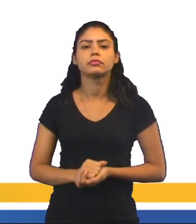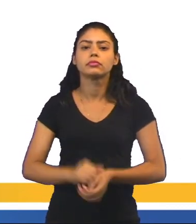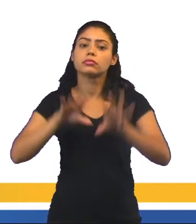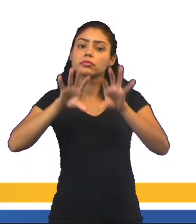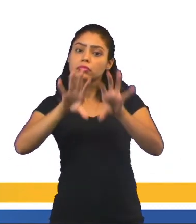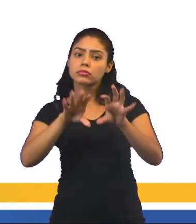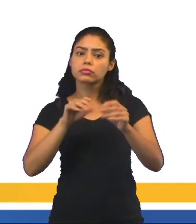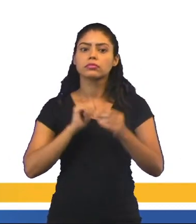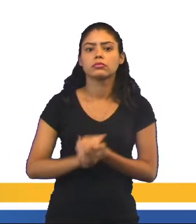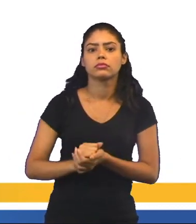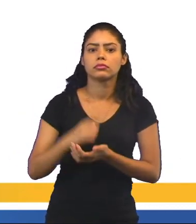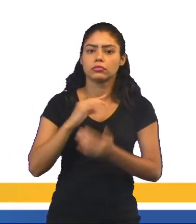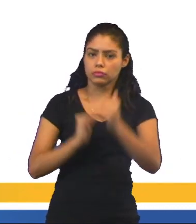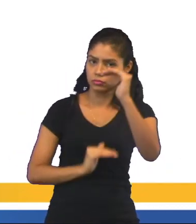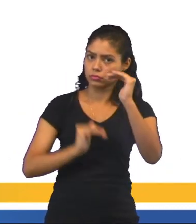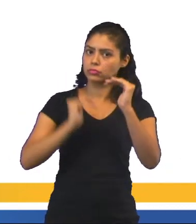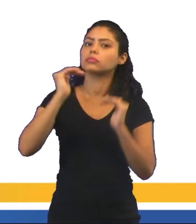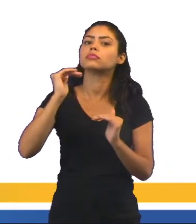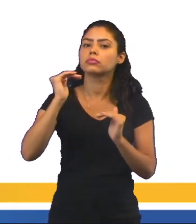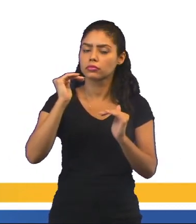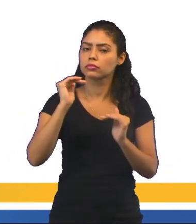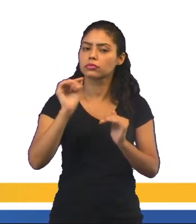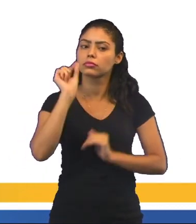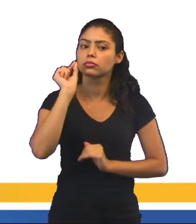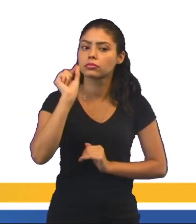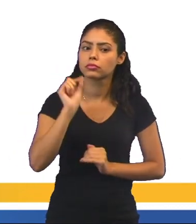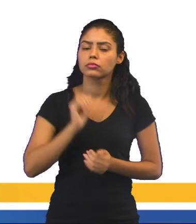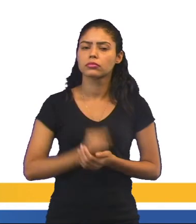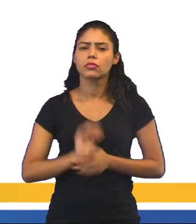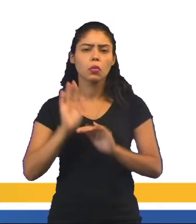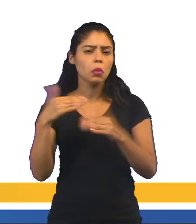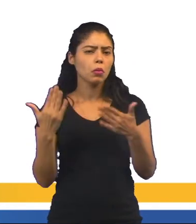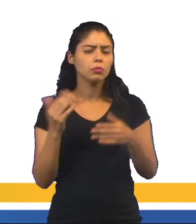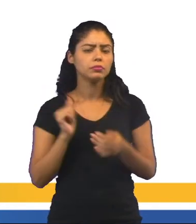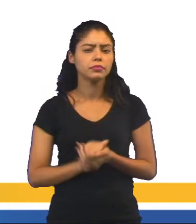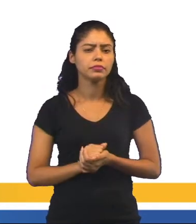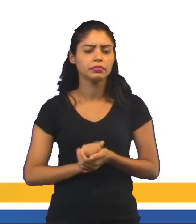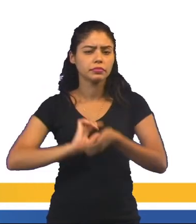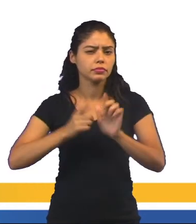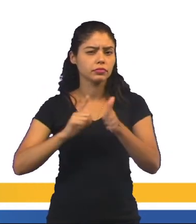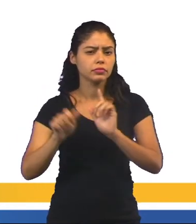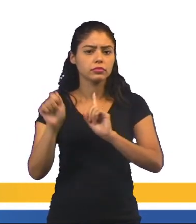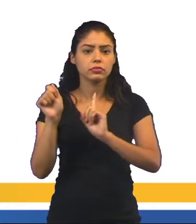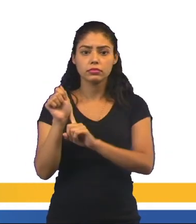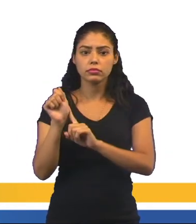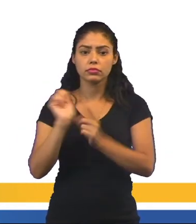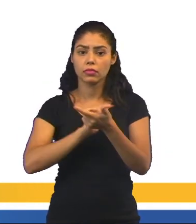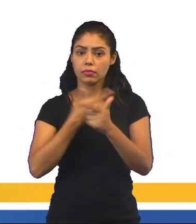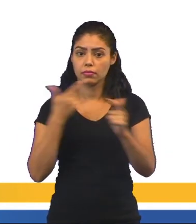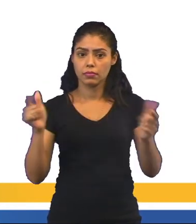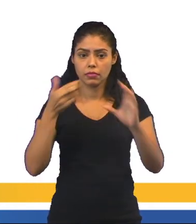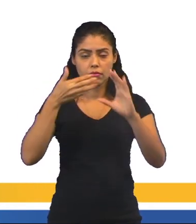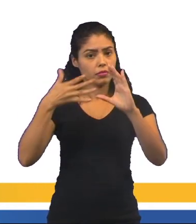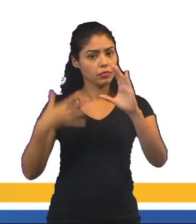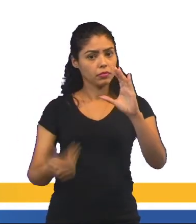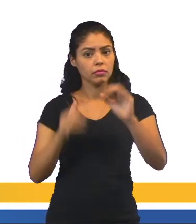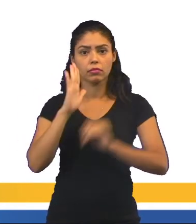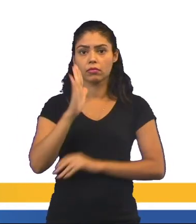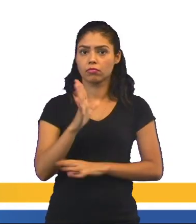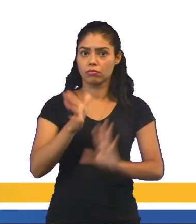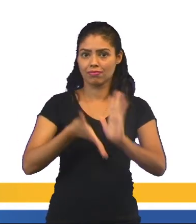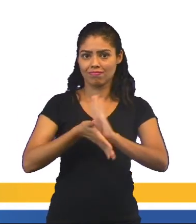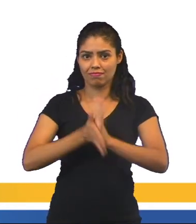animais. Contudo, há um aspecto a ser levado em conta. Que aspecto é esse? Vamos ficar atento então? Letra A. A maioria